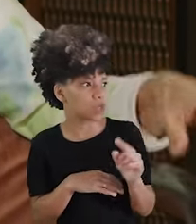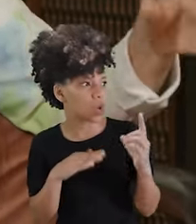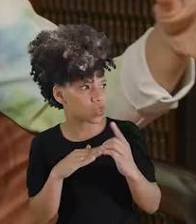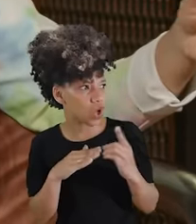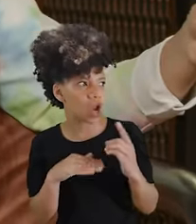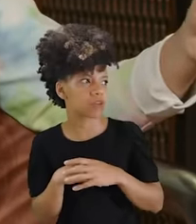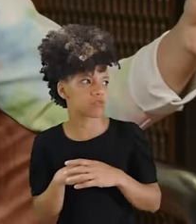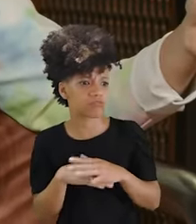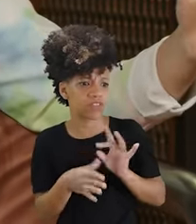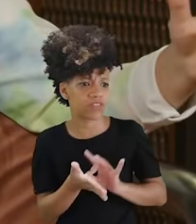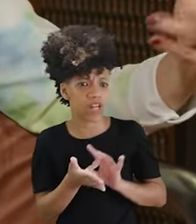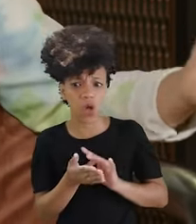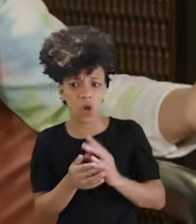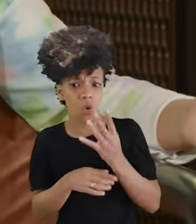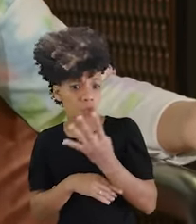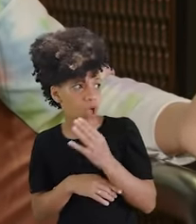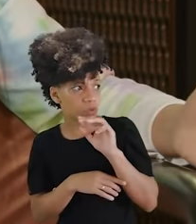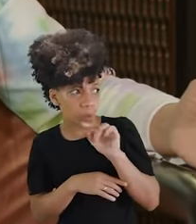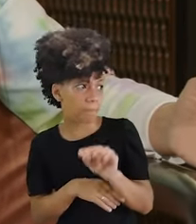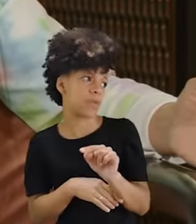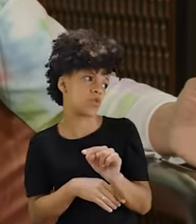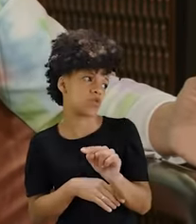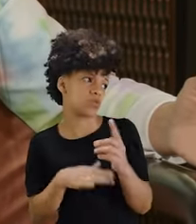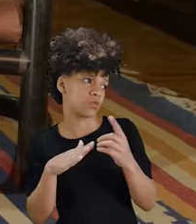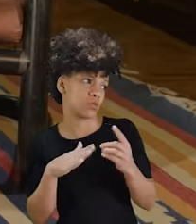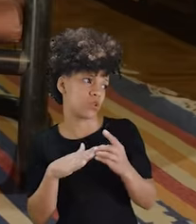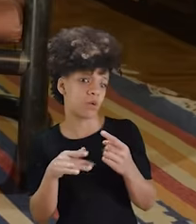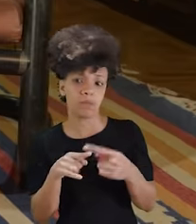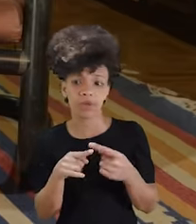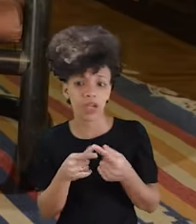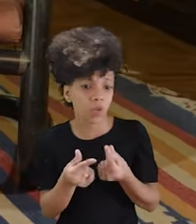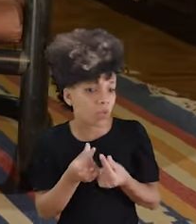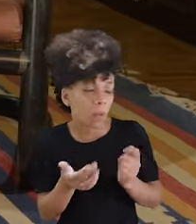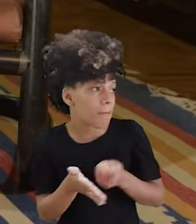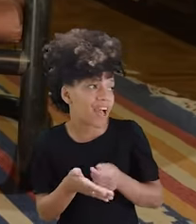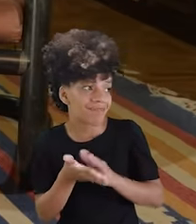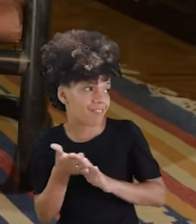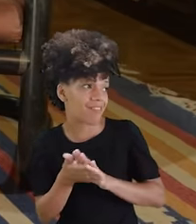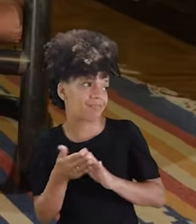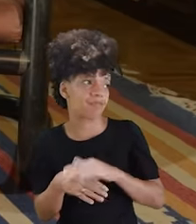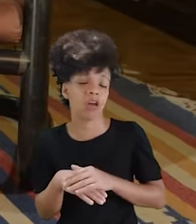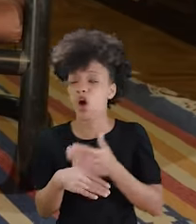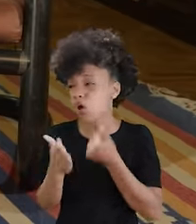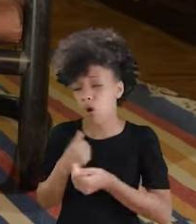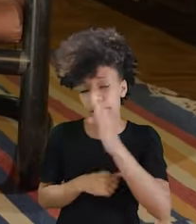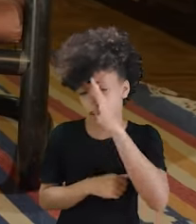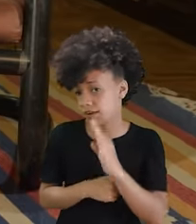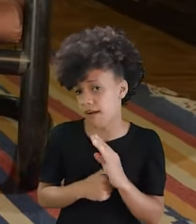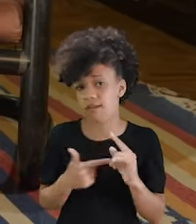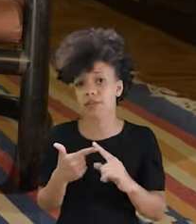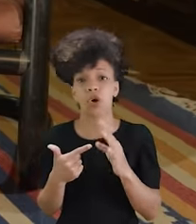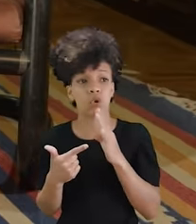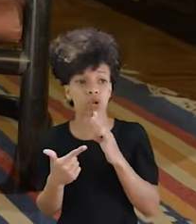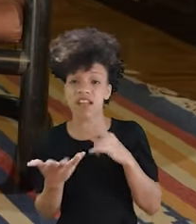mensais esses dois mil dores na verdade vale $4000 porque você deixa de nada é tudo gasta nada